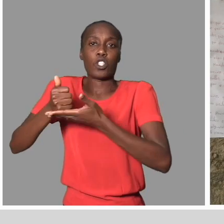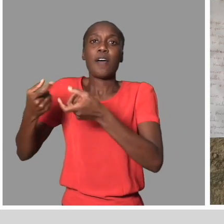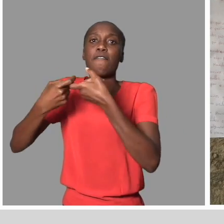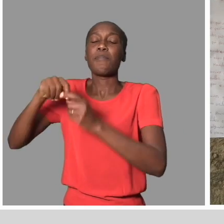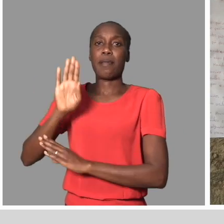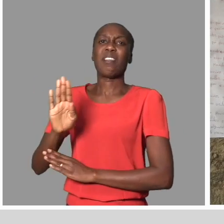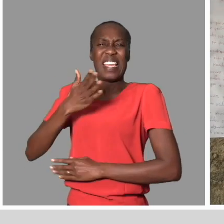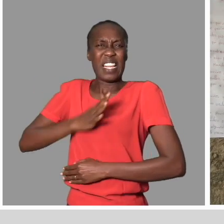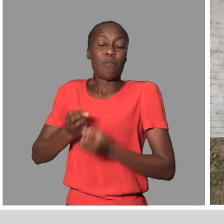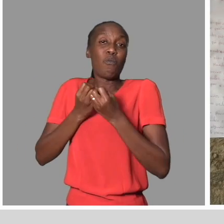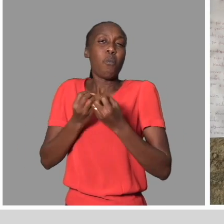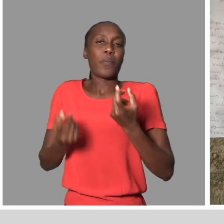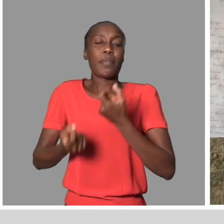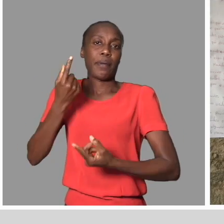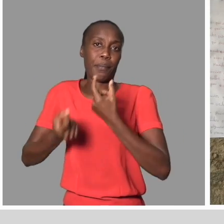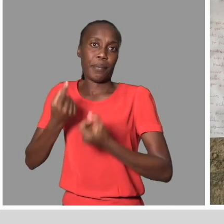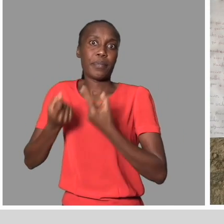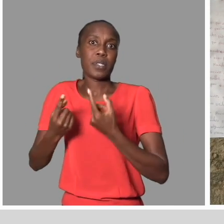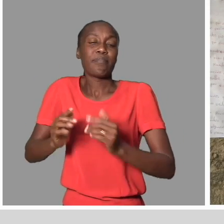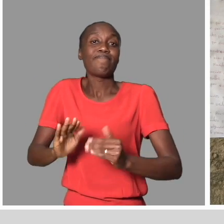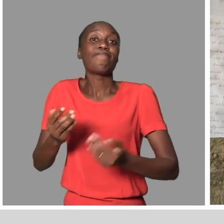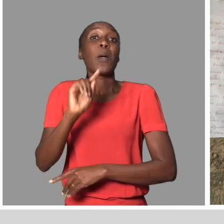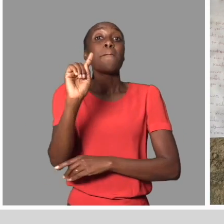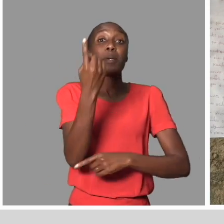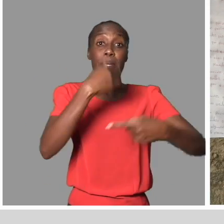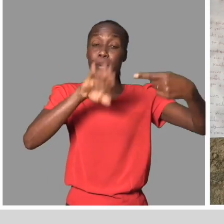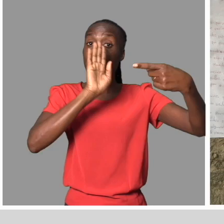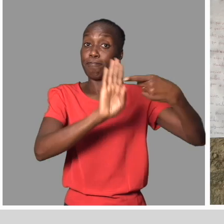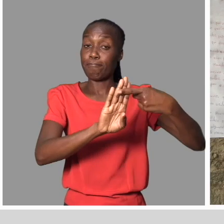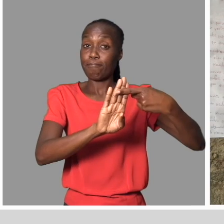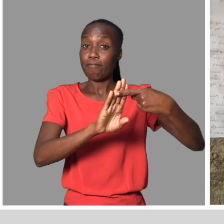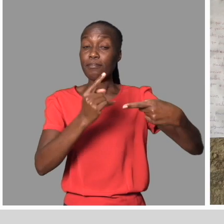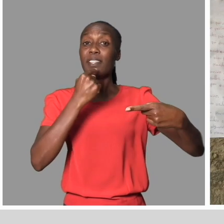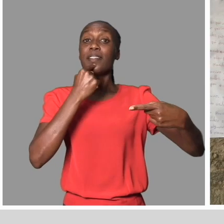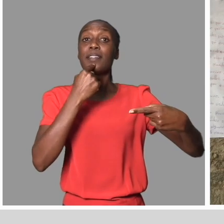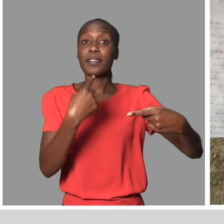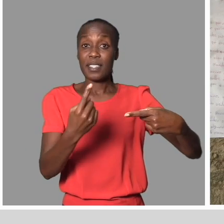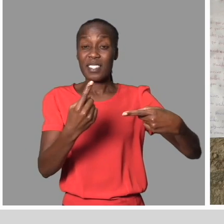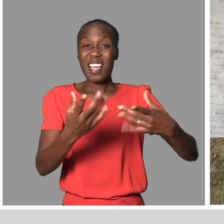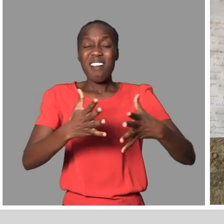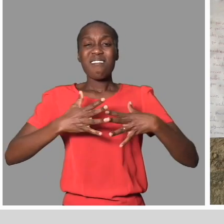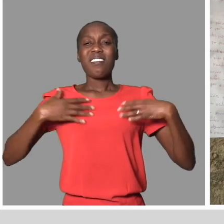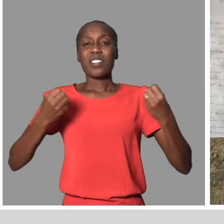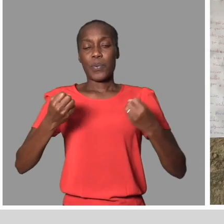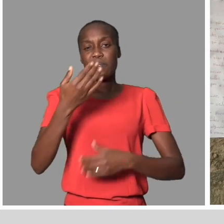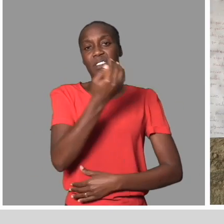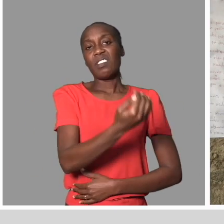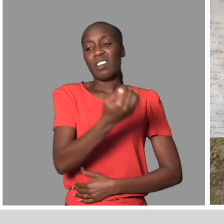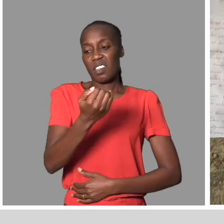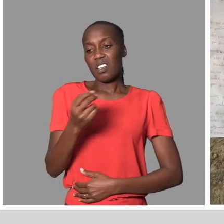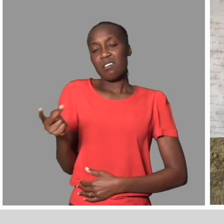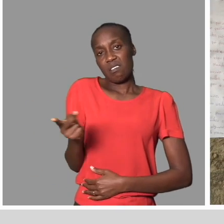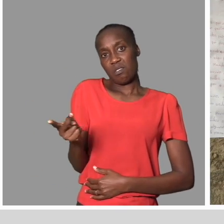Há muita coisa. E, primeiro, falaria do estado de saúde das crianças.